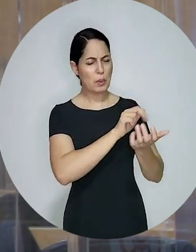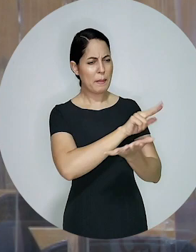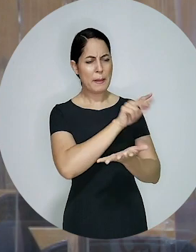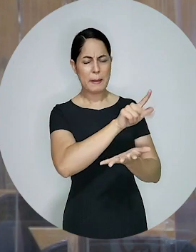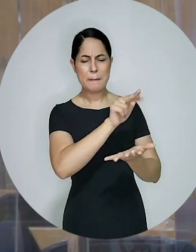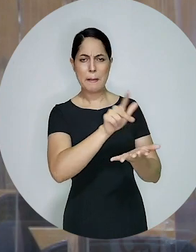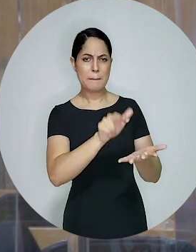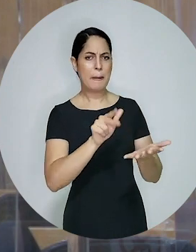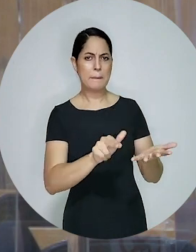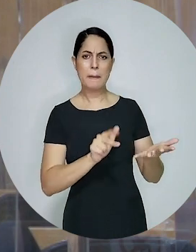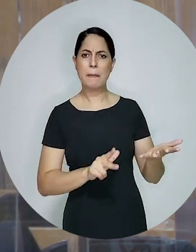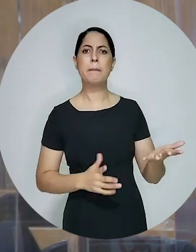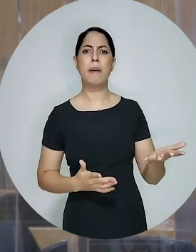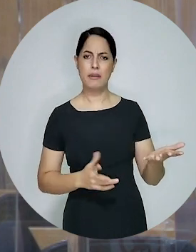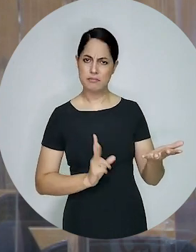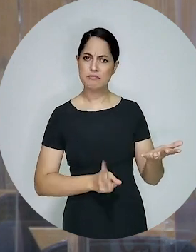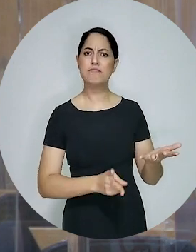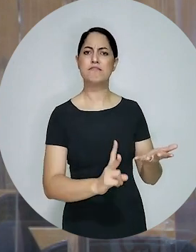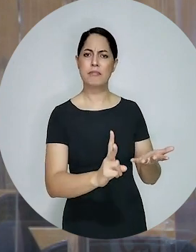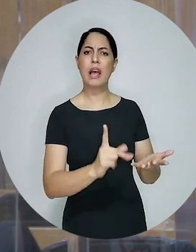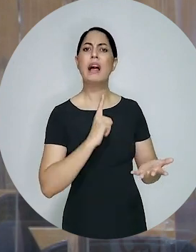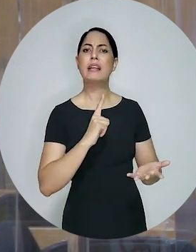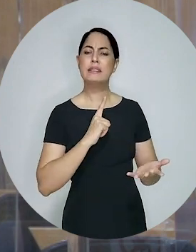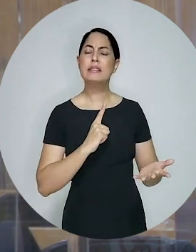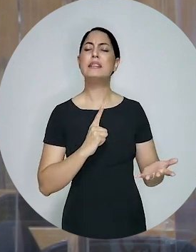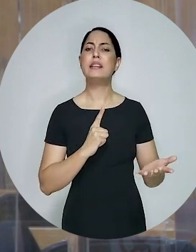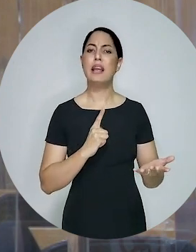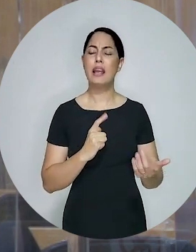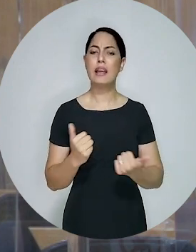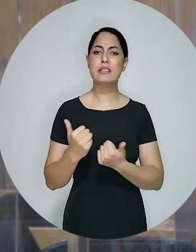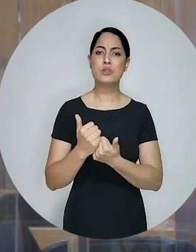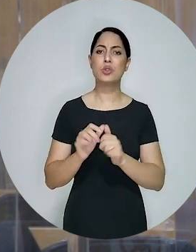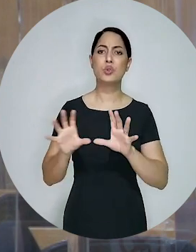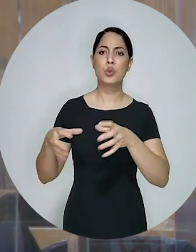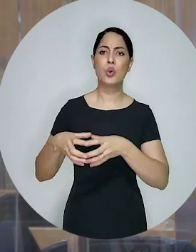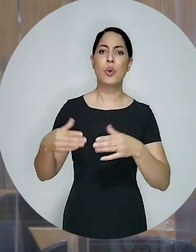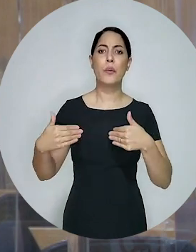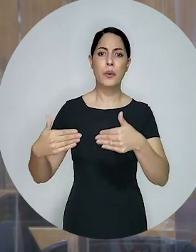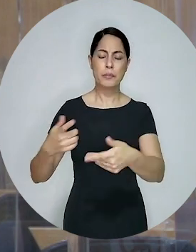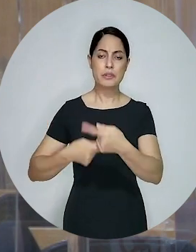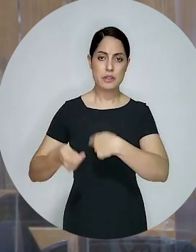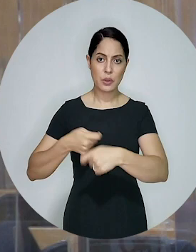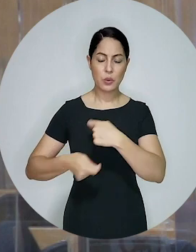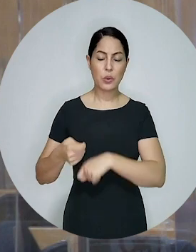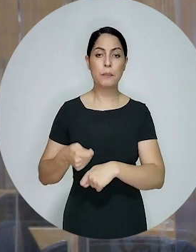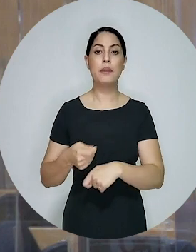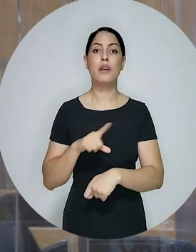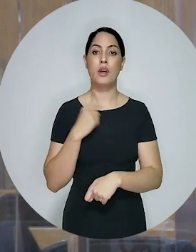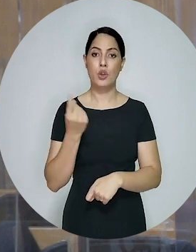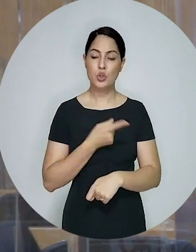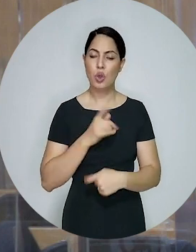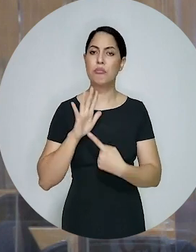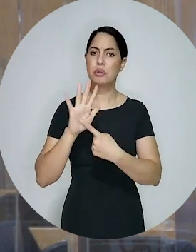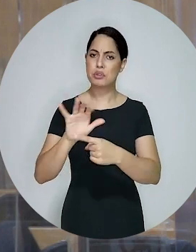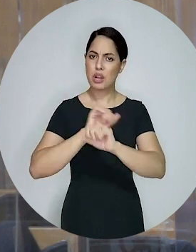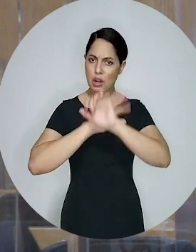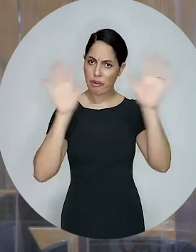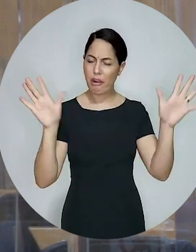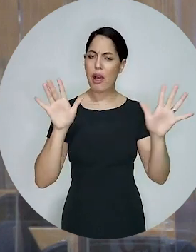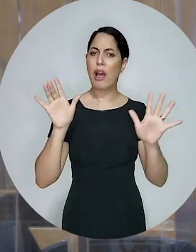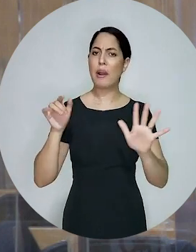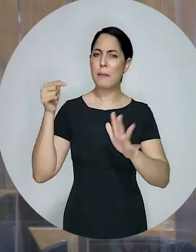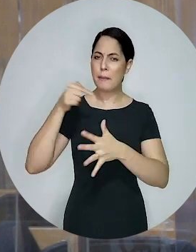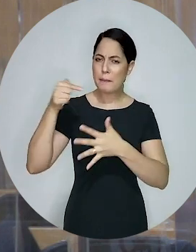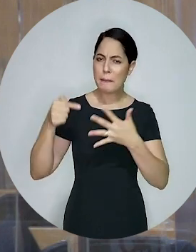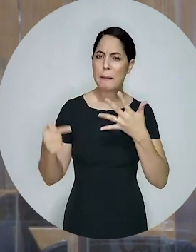juntos em vários debates com relatores, com assessorias do ministro da Economia, que fizemos reuniões, levando